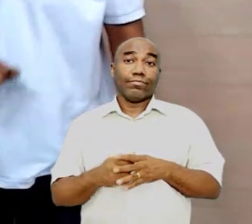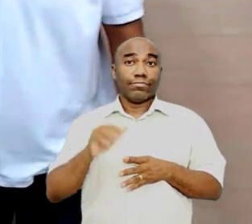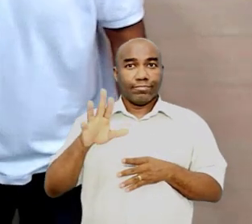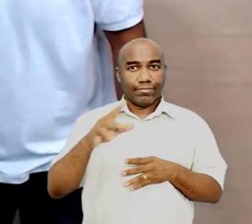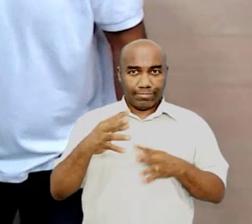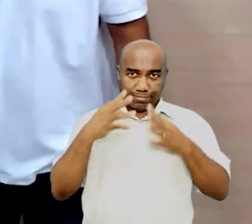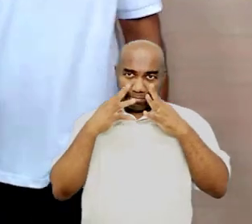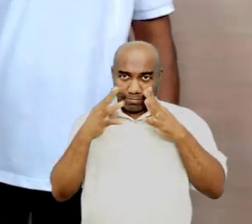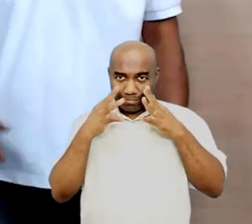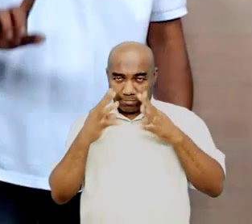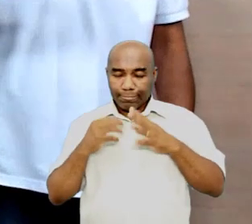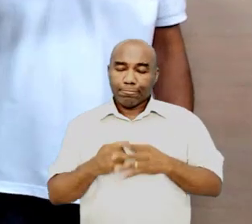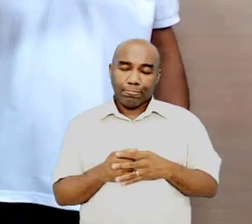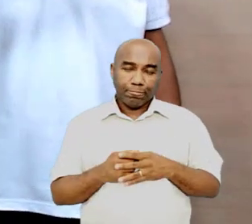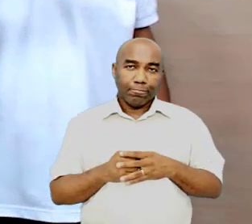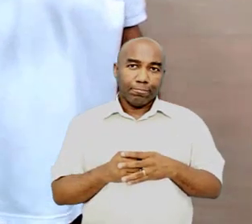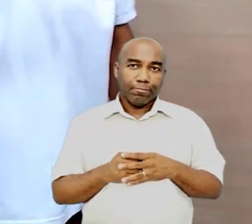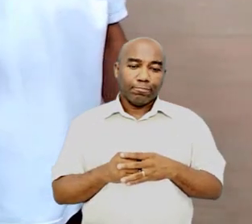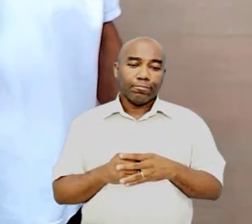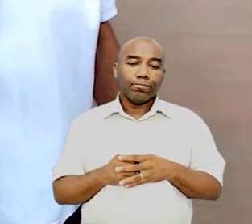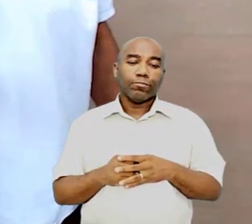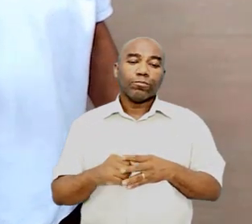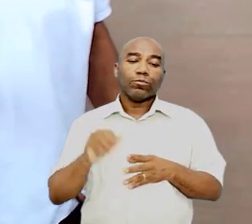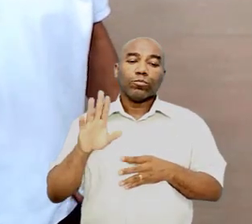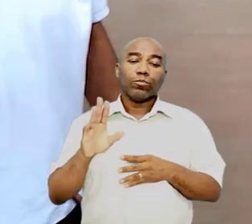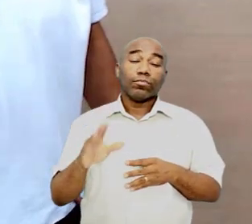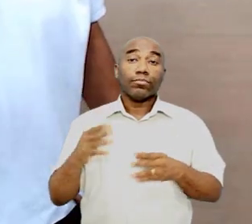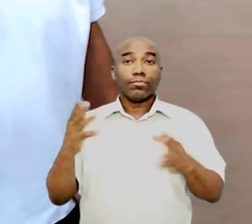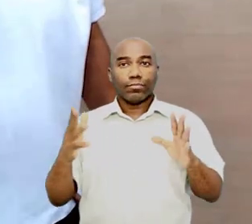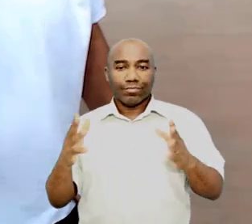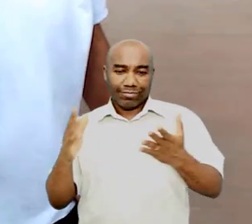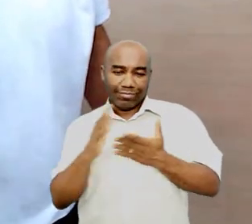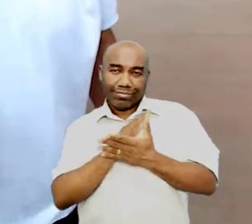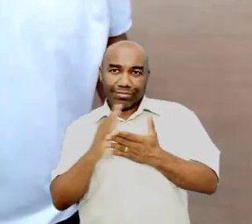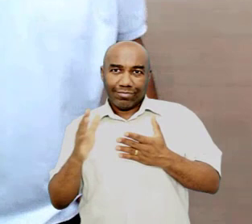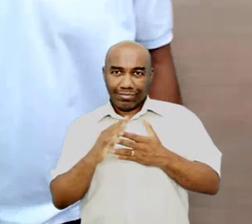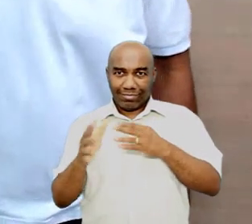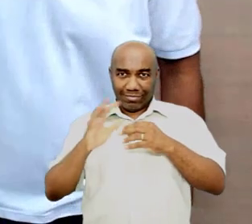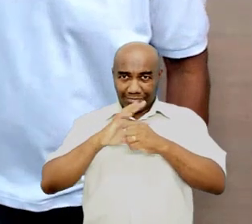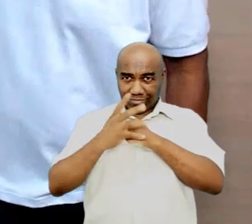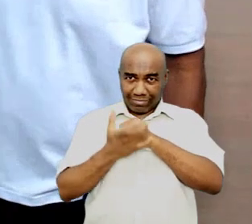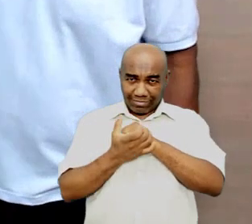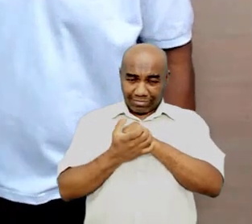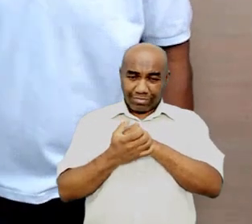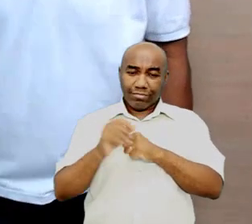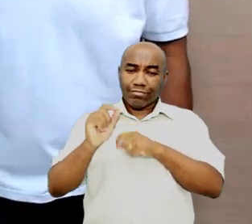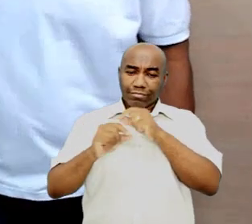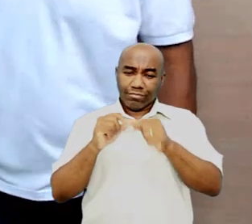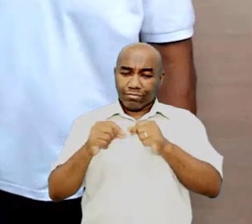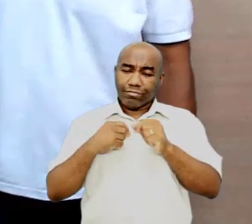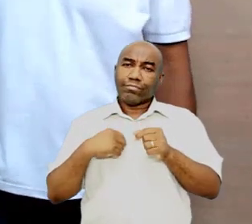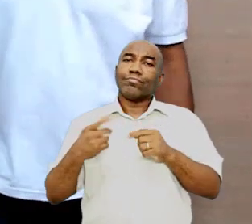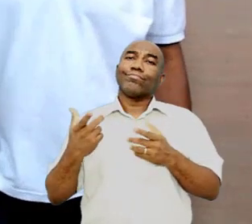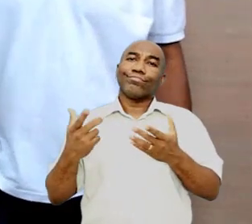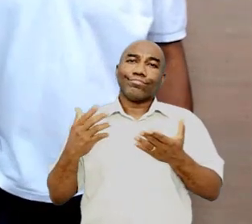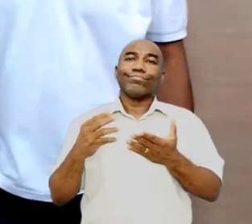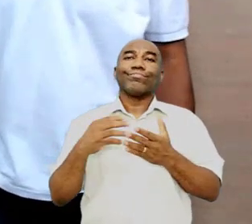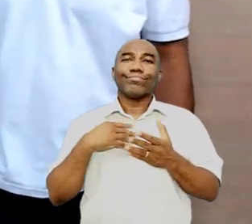Preste atenção. Mas nem todos os coronavírus têm essa